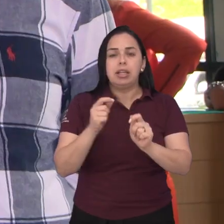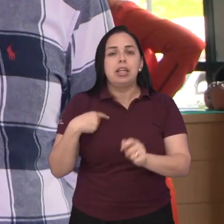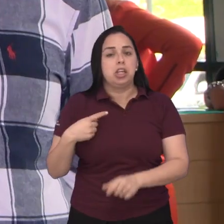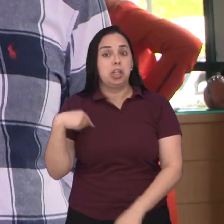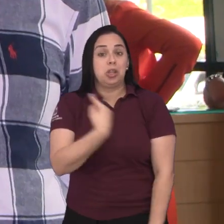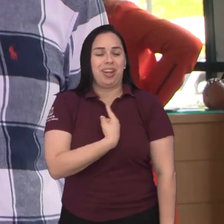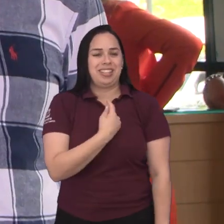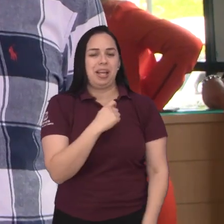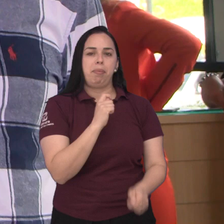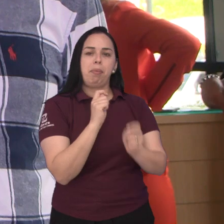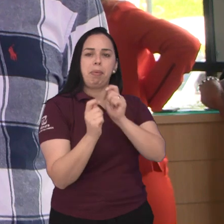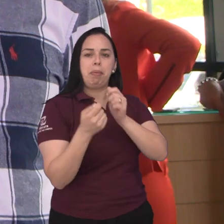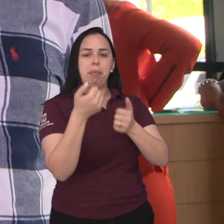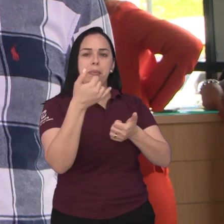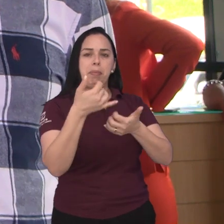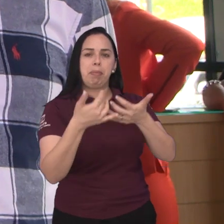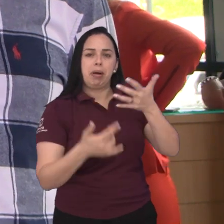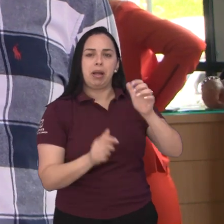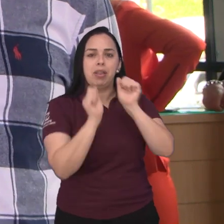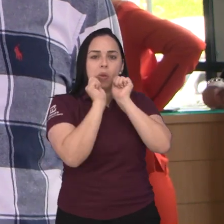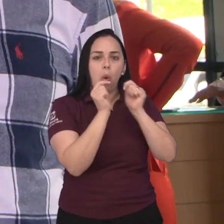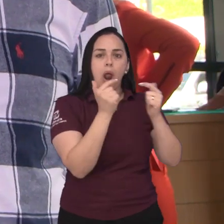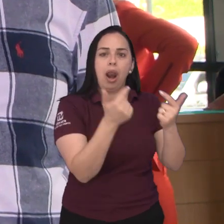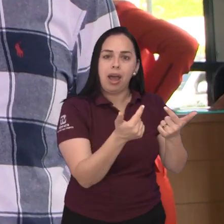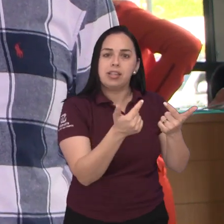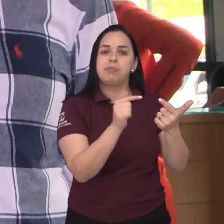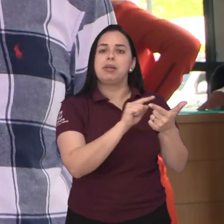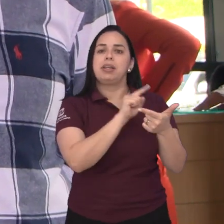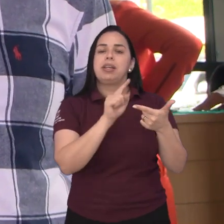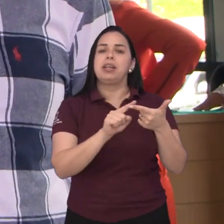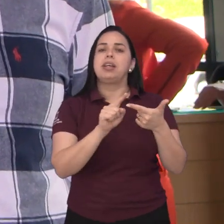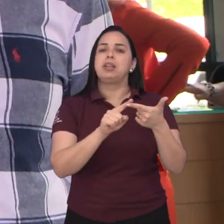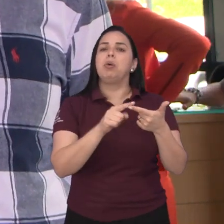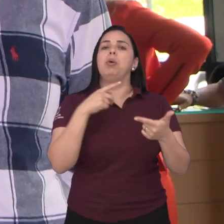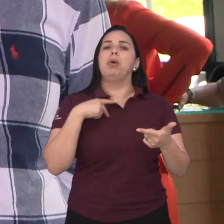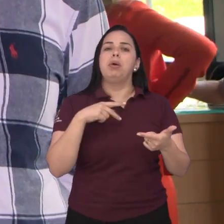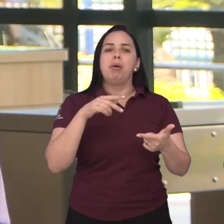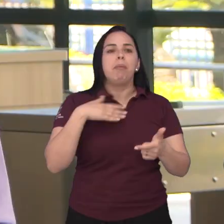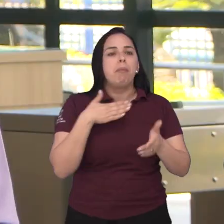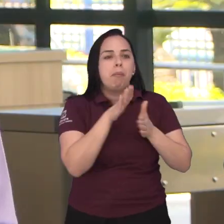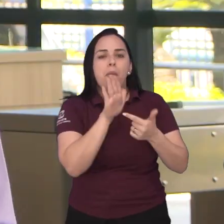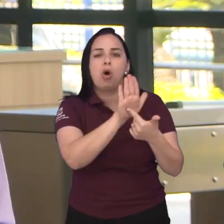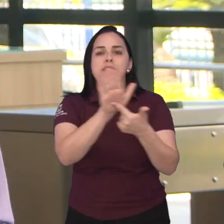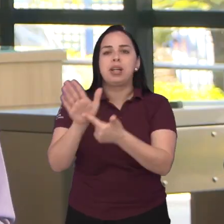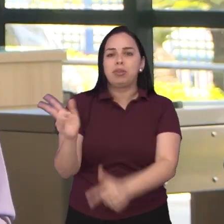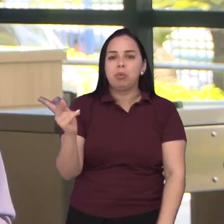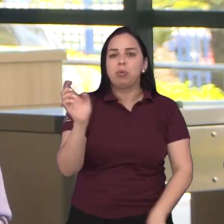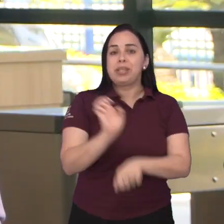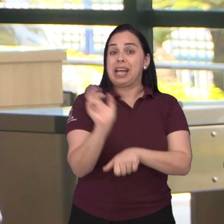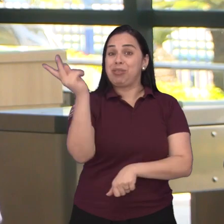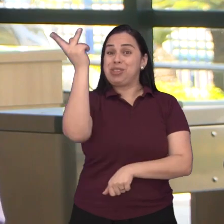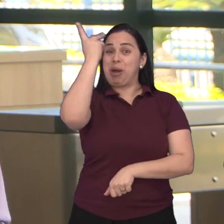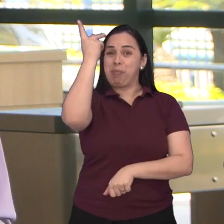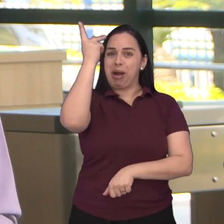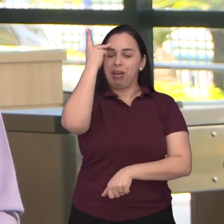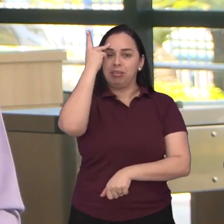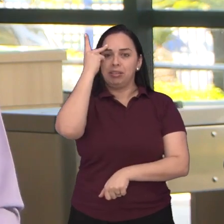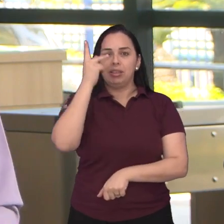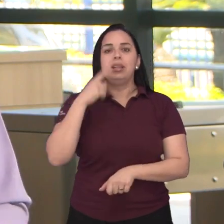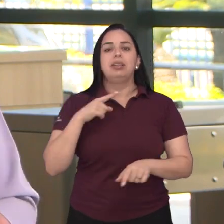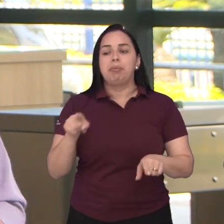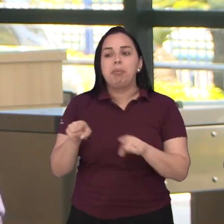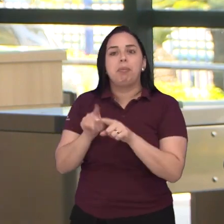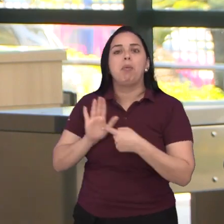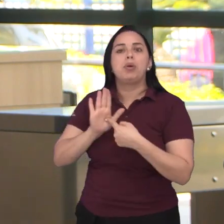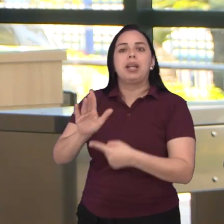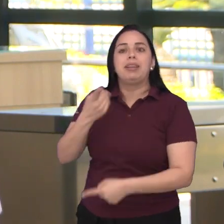e demos entrevistas para os programas Alesp Aqui e Giro SP. Alguns assuntos abordados foram os